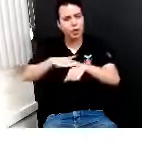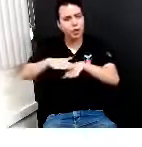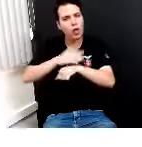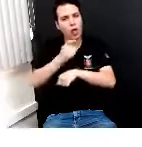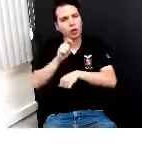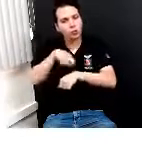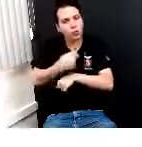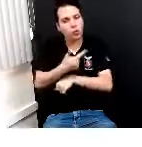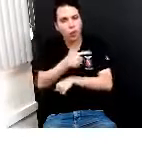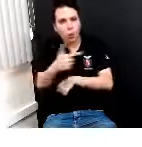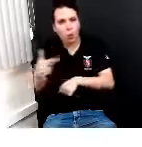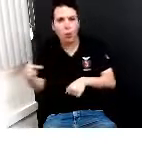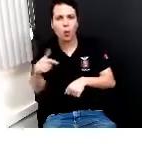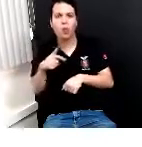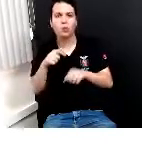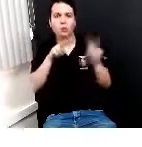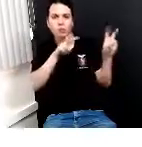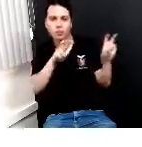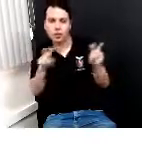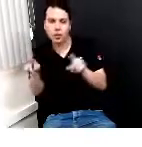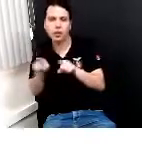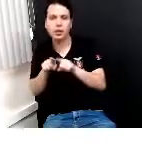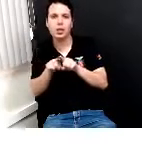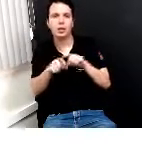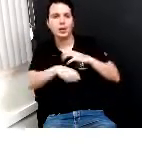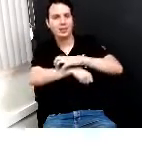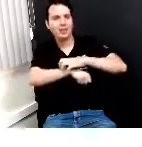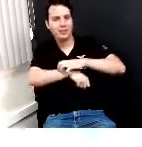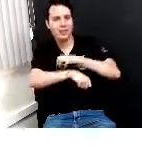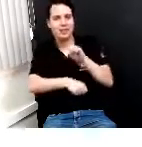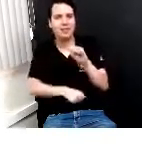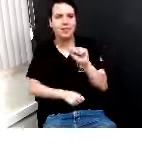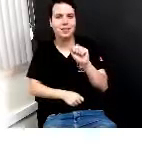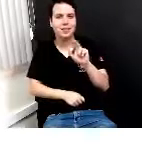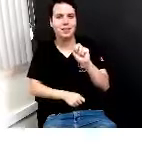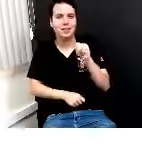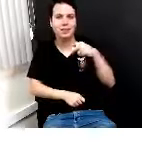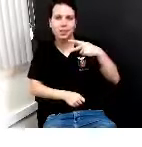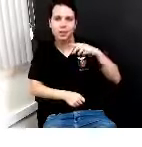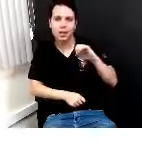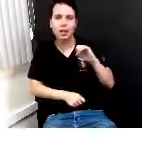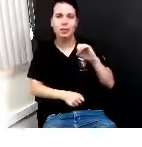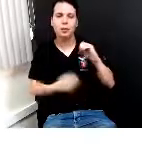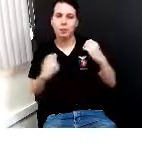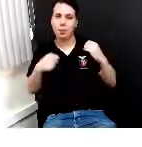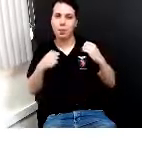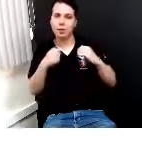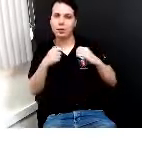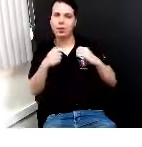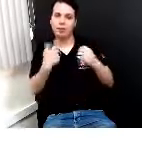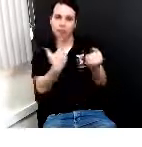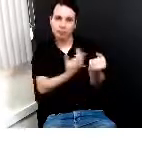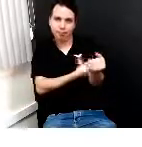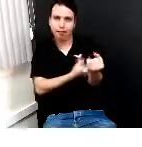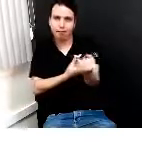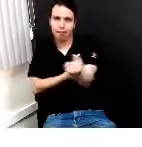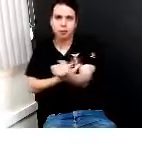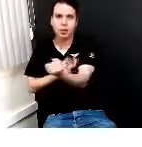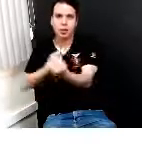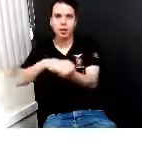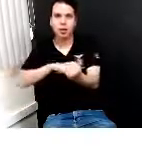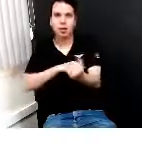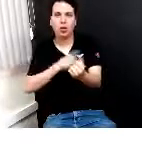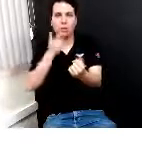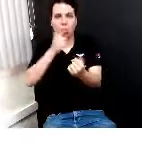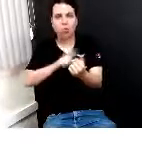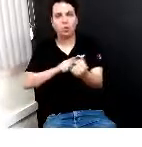né, como sarampo, né, o cuidado agora com né, a necessidade da gente vacinar, né, para a gente combater também